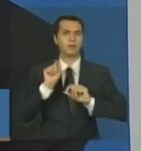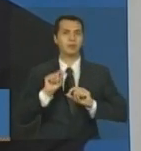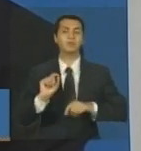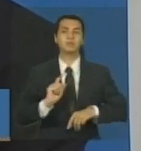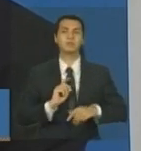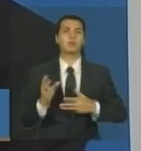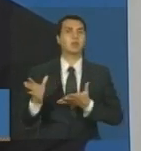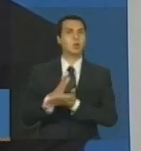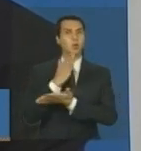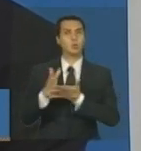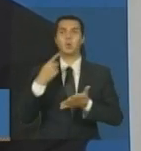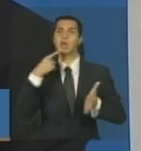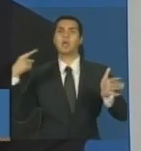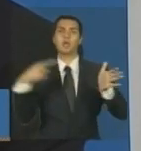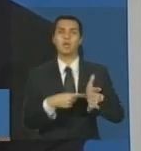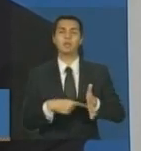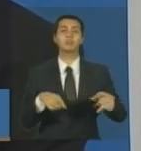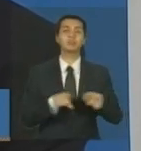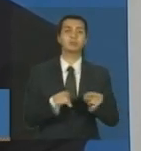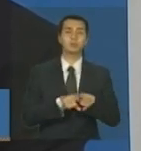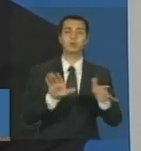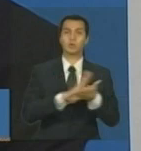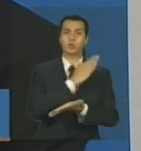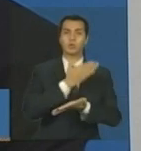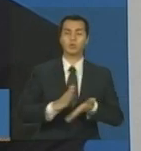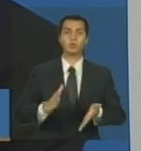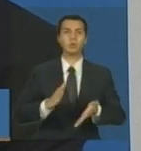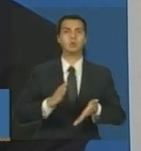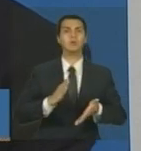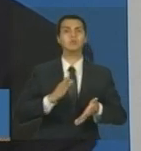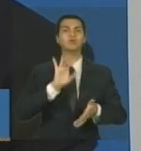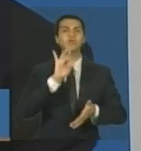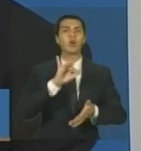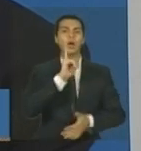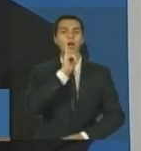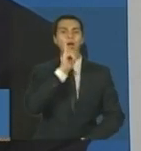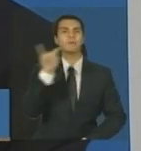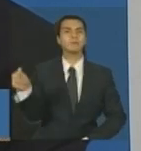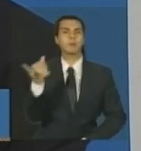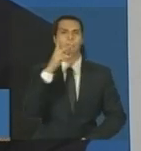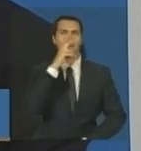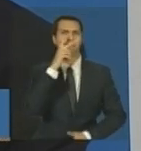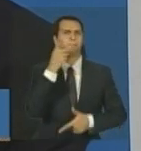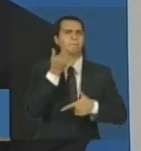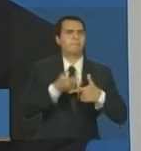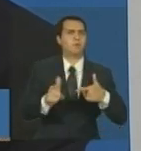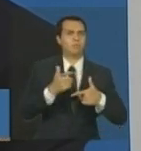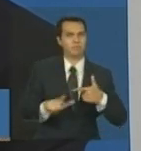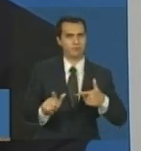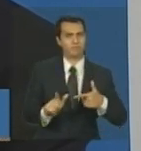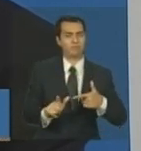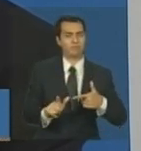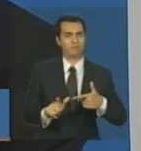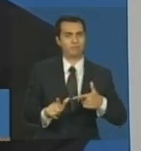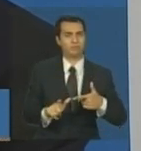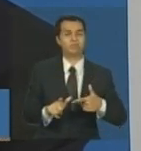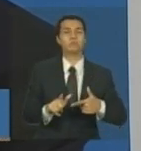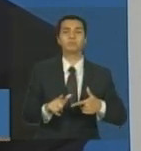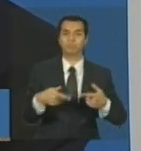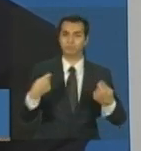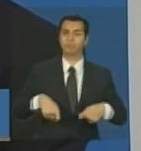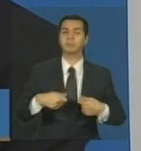de irregularidade, mas também são comunicações de eventuais problemas com a gestão do programa. Esses problemas também